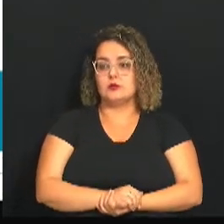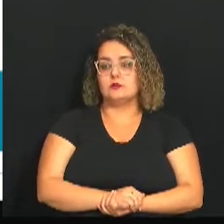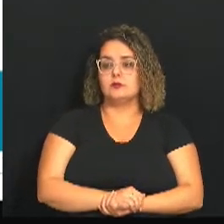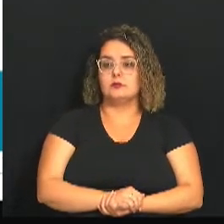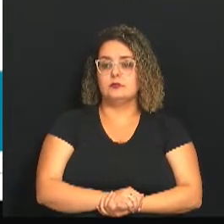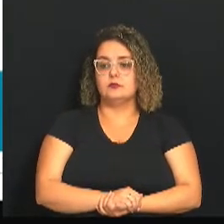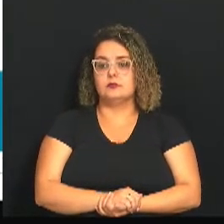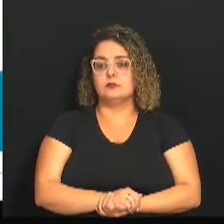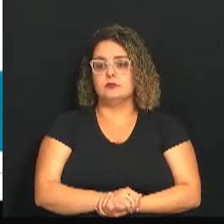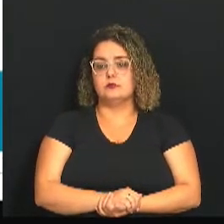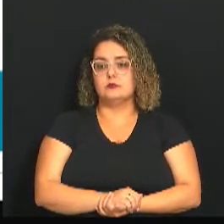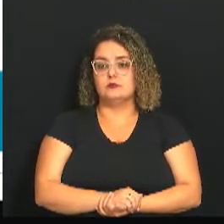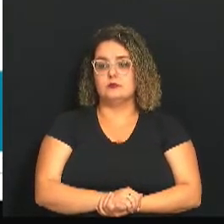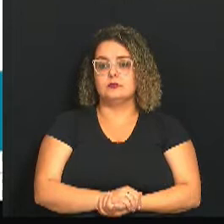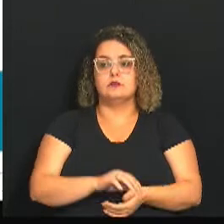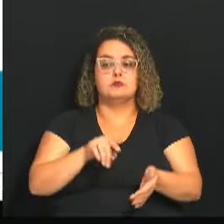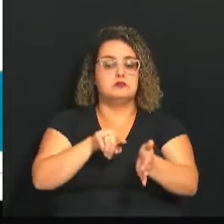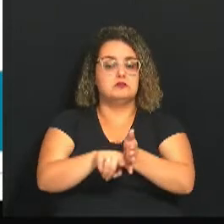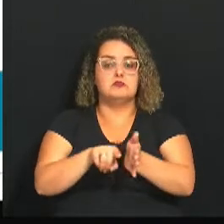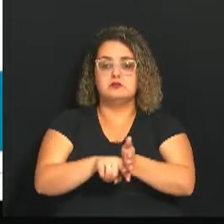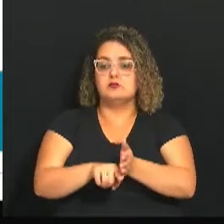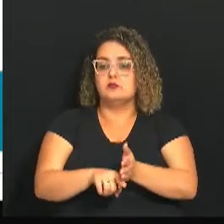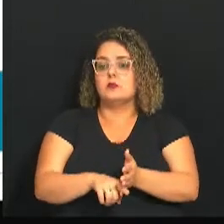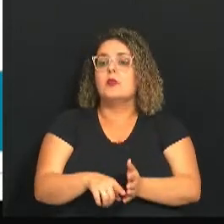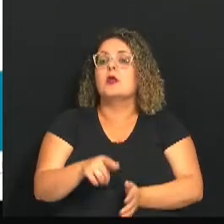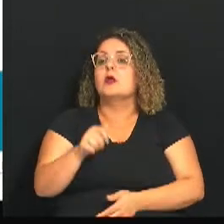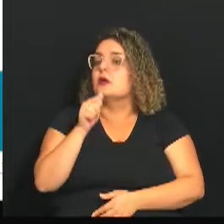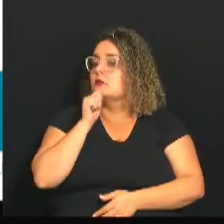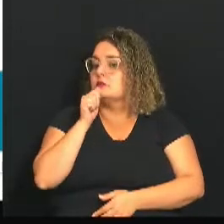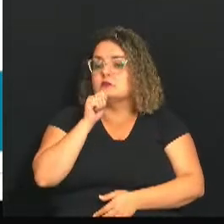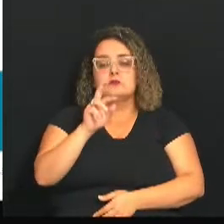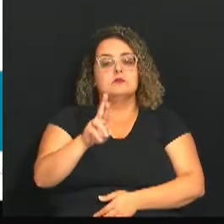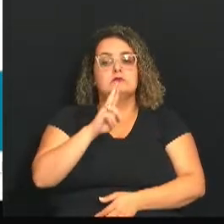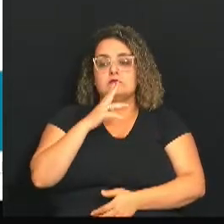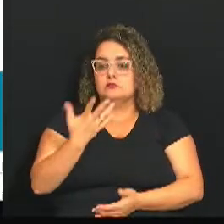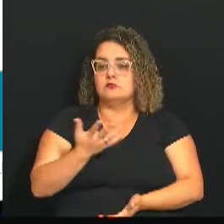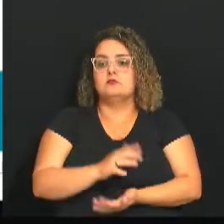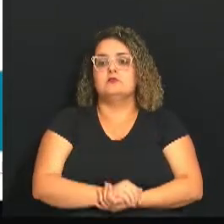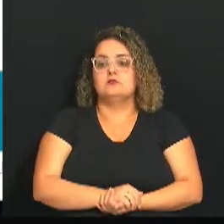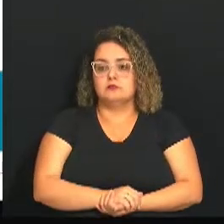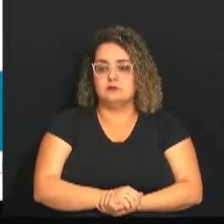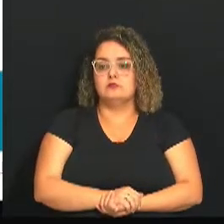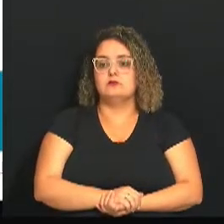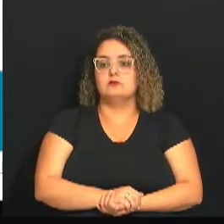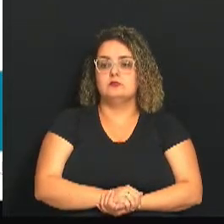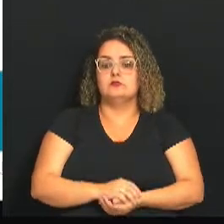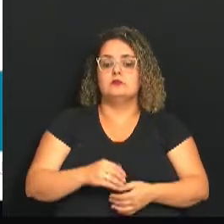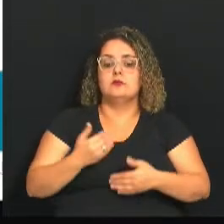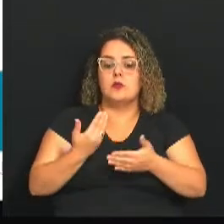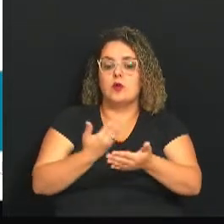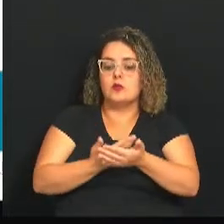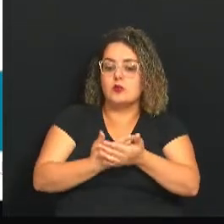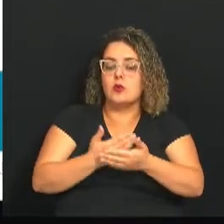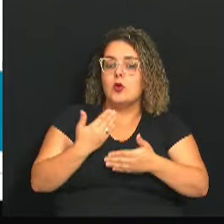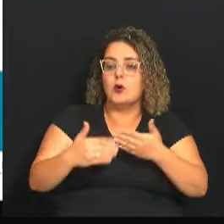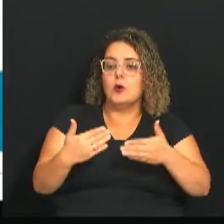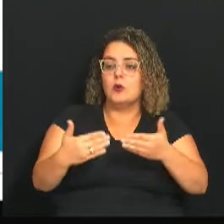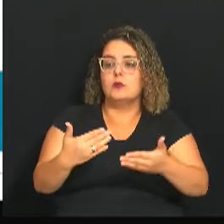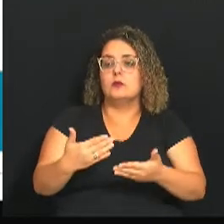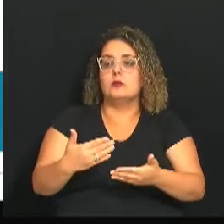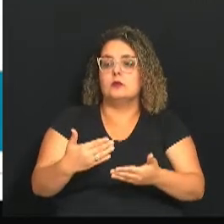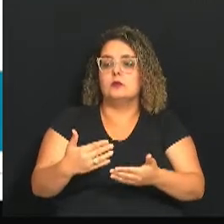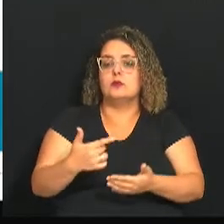Algumas questões em aberto que a gente ainda busca, né, responder com esse estudo, que a gente está expandindo agora para desde 2015, né,